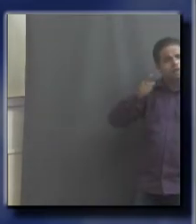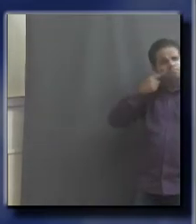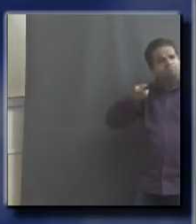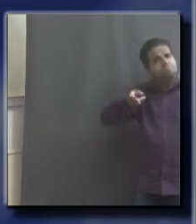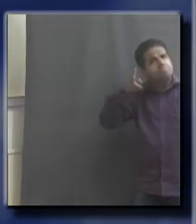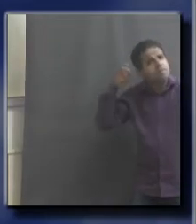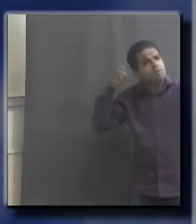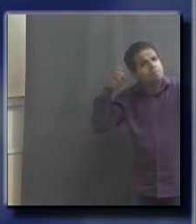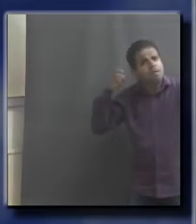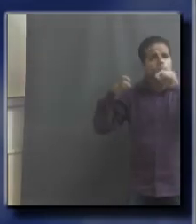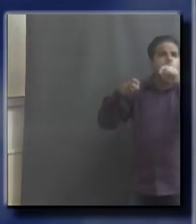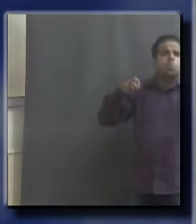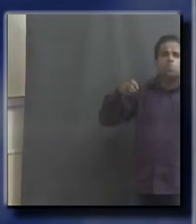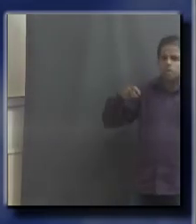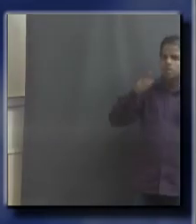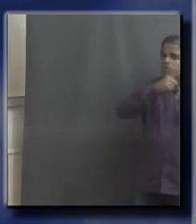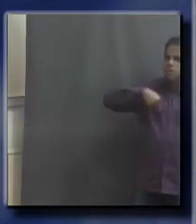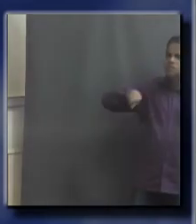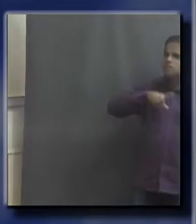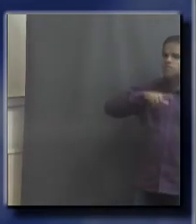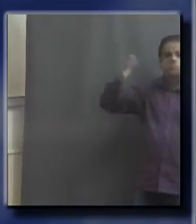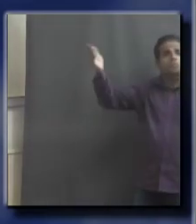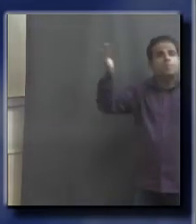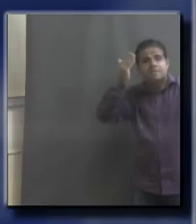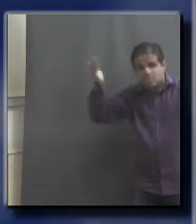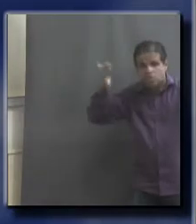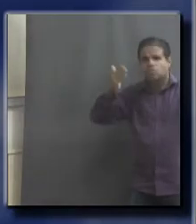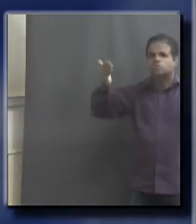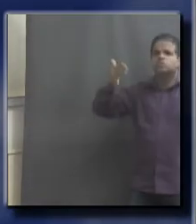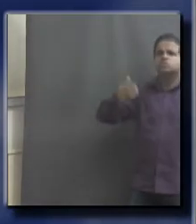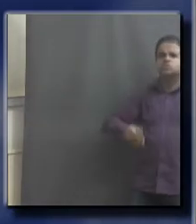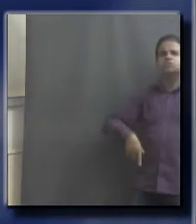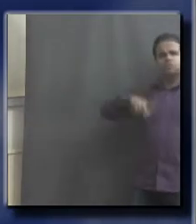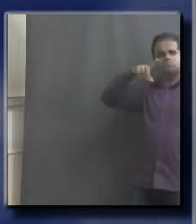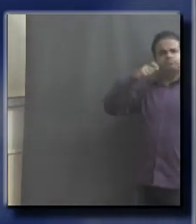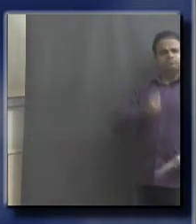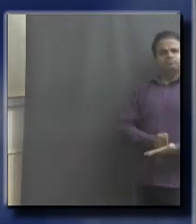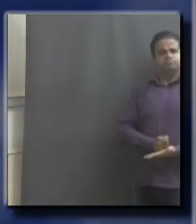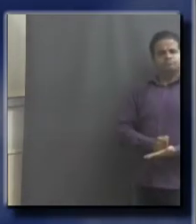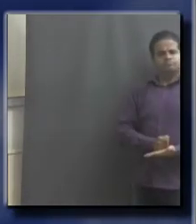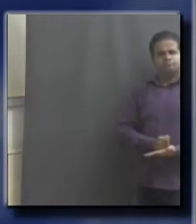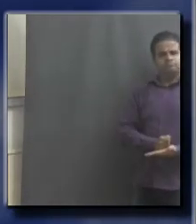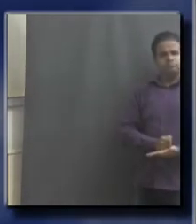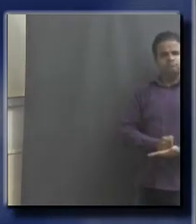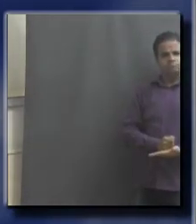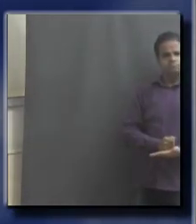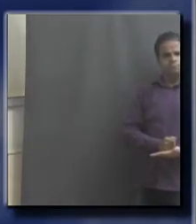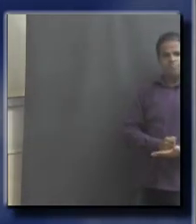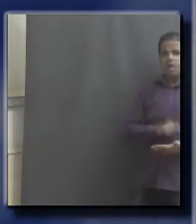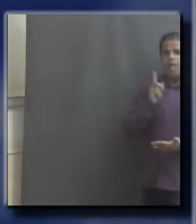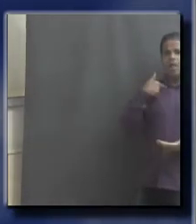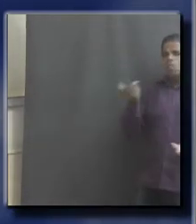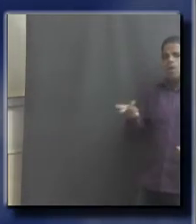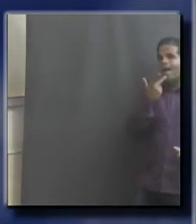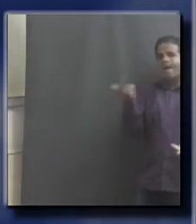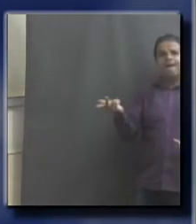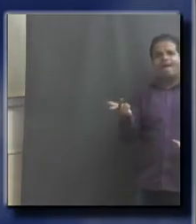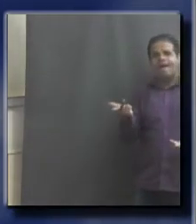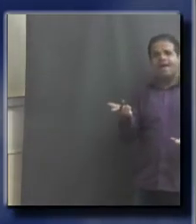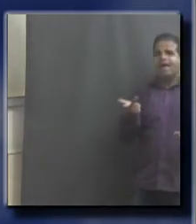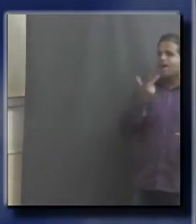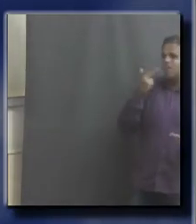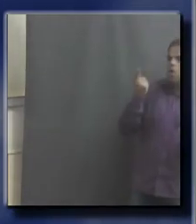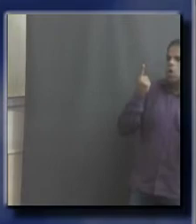perceber que nós temos uma psicologia daltônica. Ela não toca nas questões das